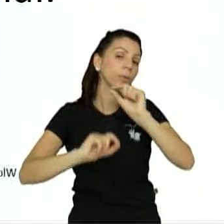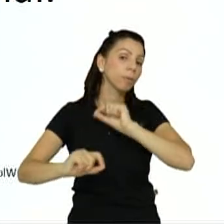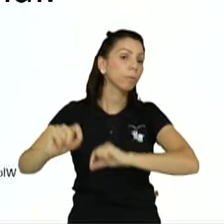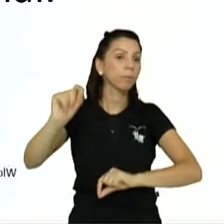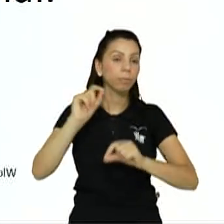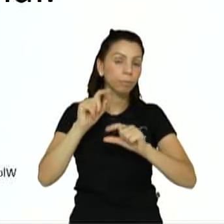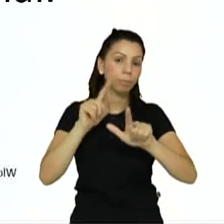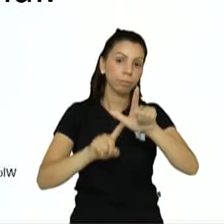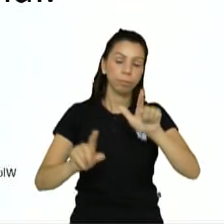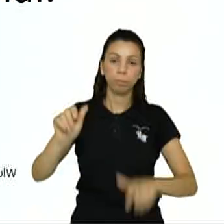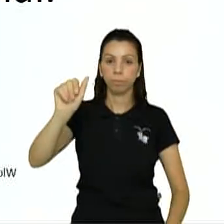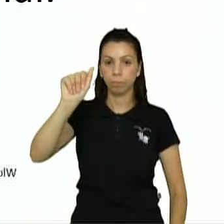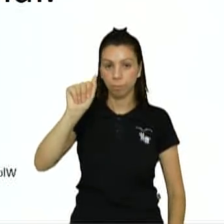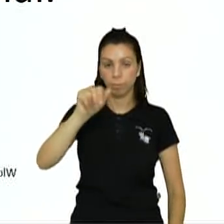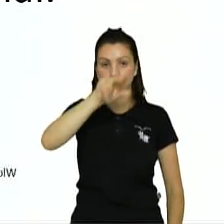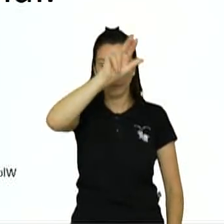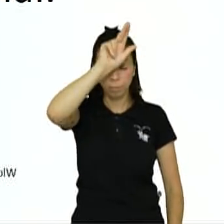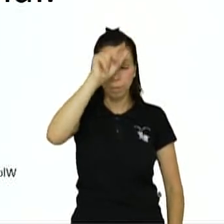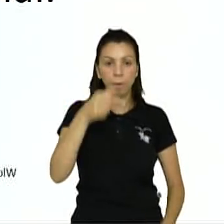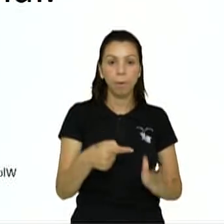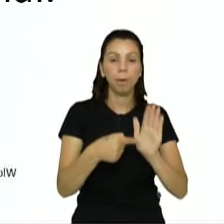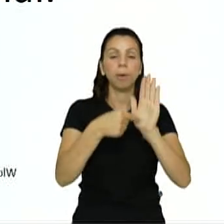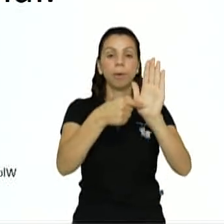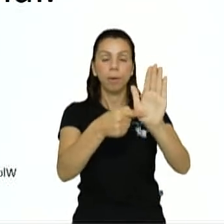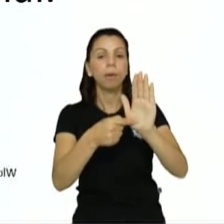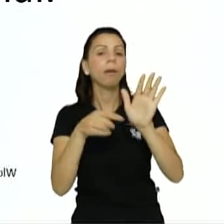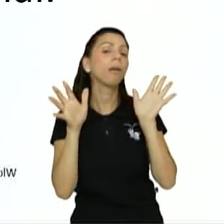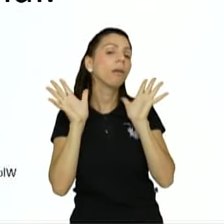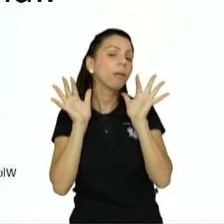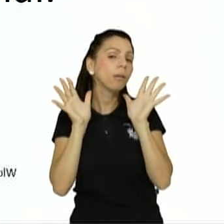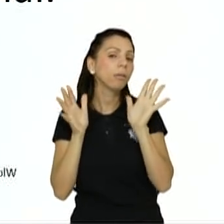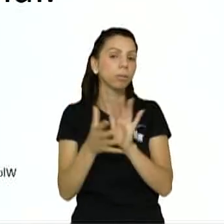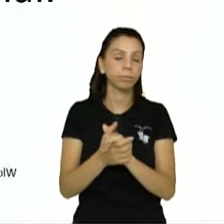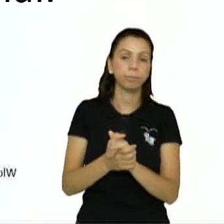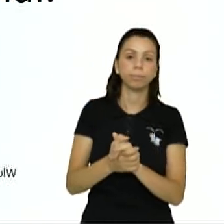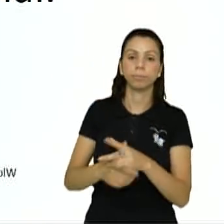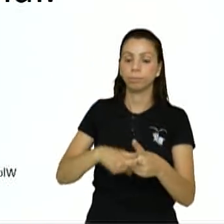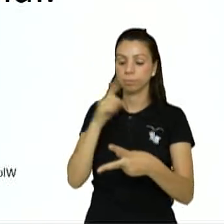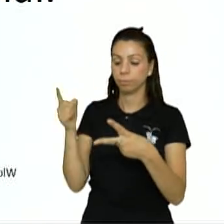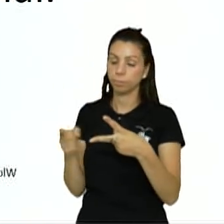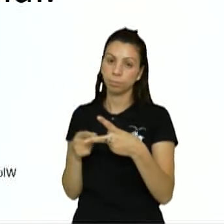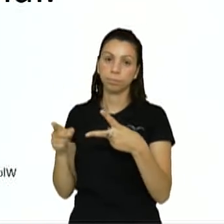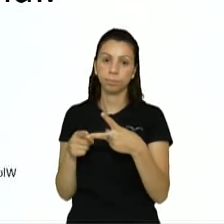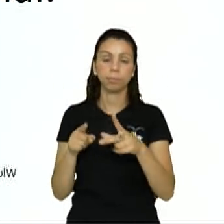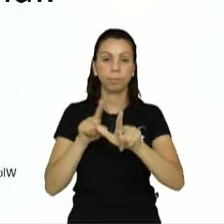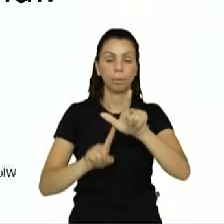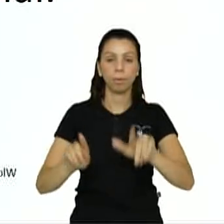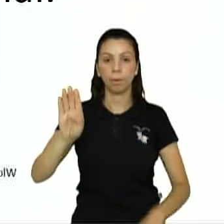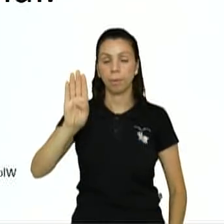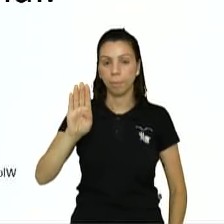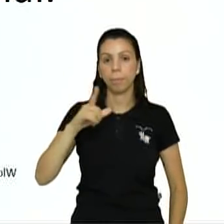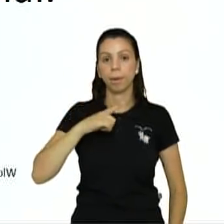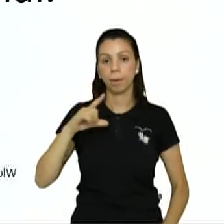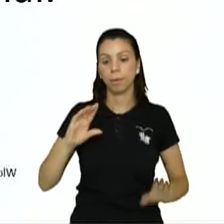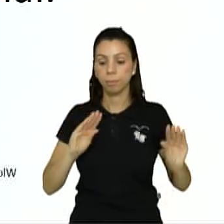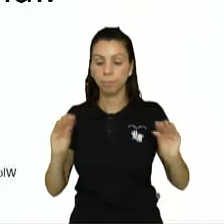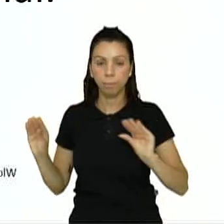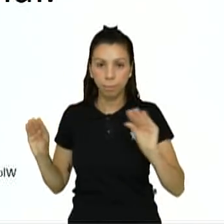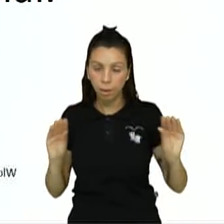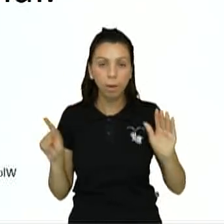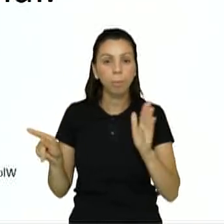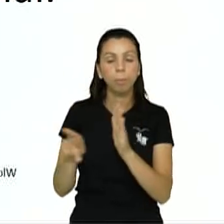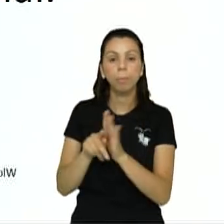letra A, insetos apresentam respiração traqueal? Letra B, crustáceos apresentam respiração